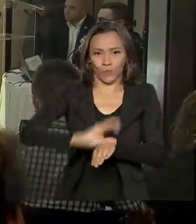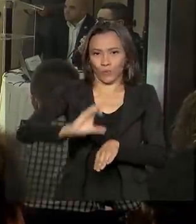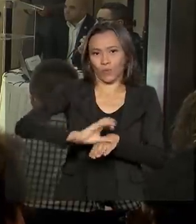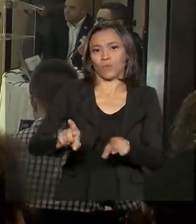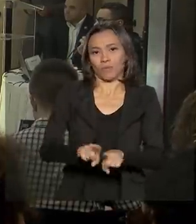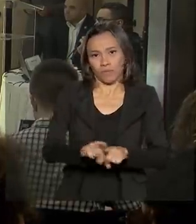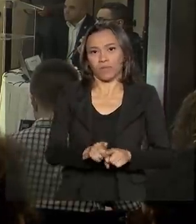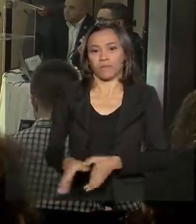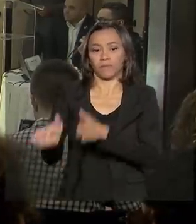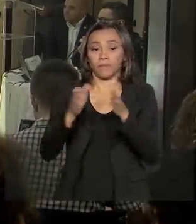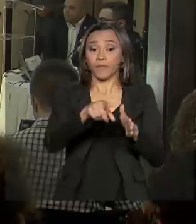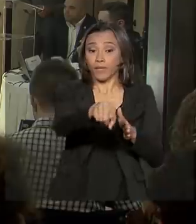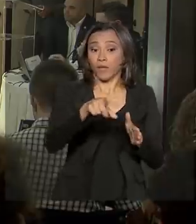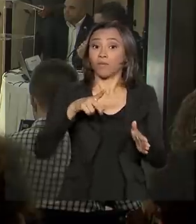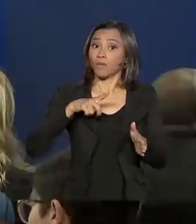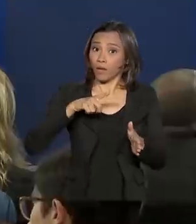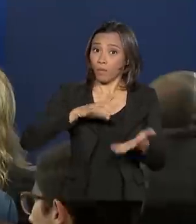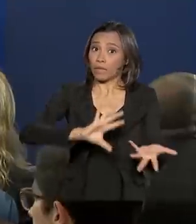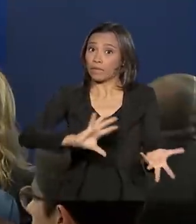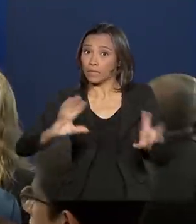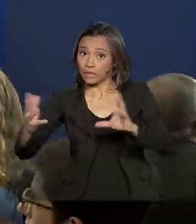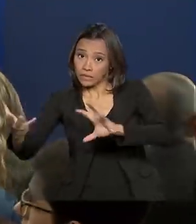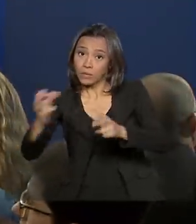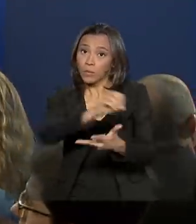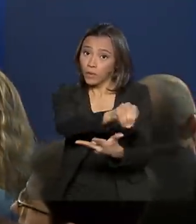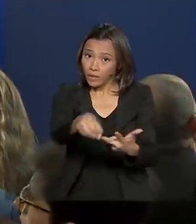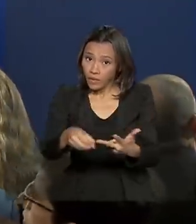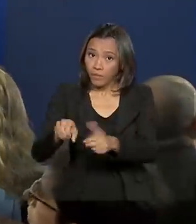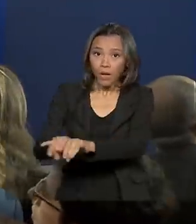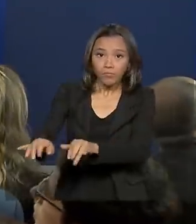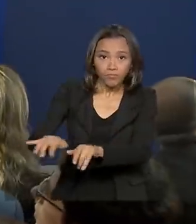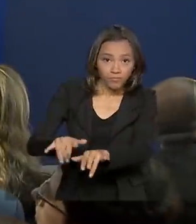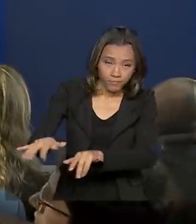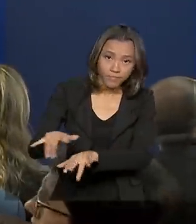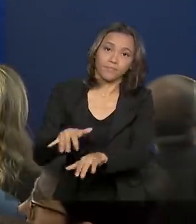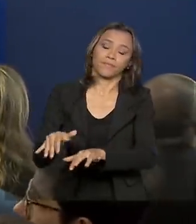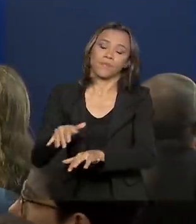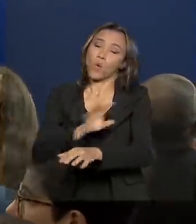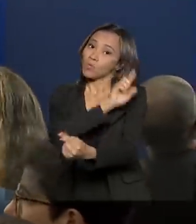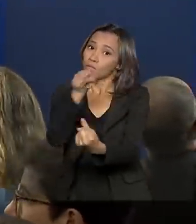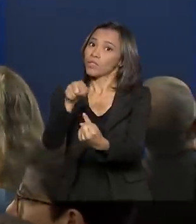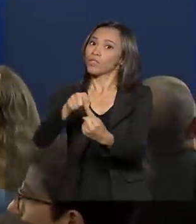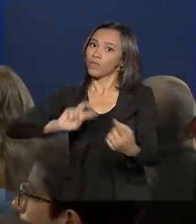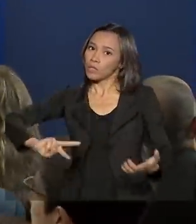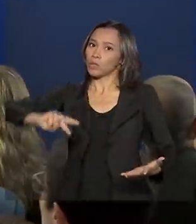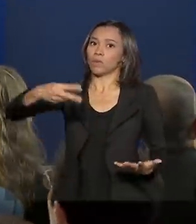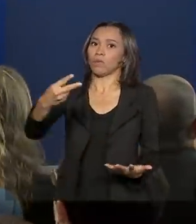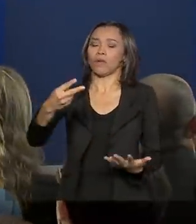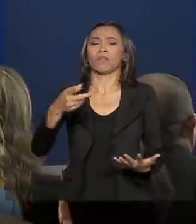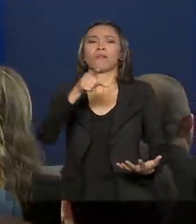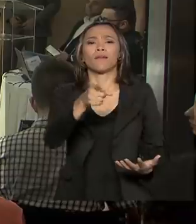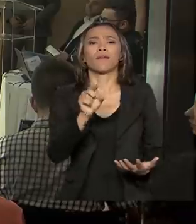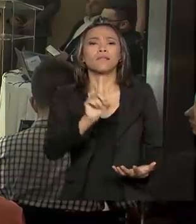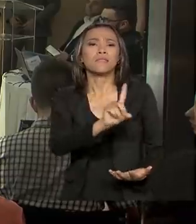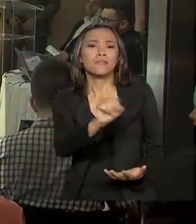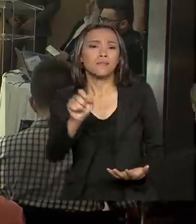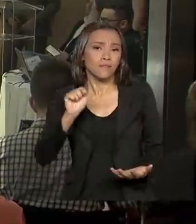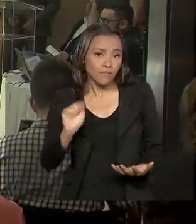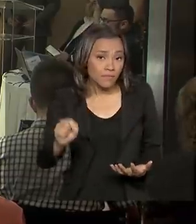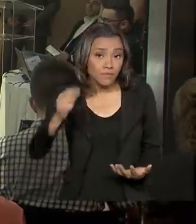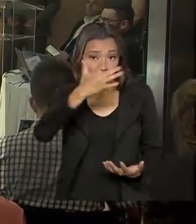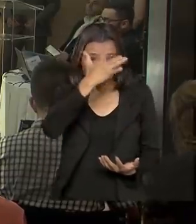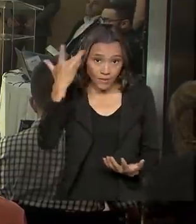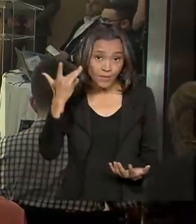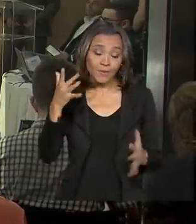transição para a era digital. A meta foi dobrada e a ideia agora é fazer com que 100 mil participantes